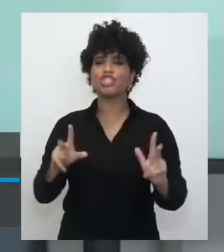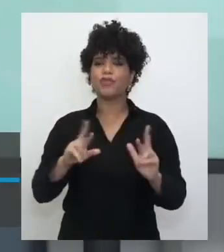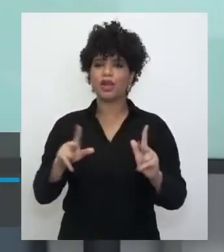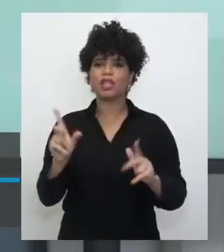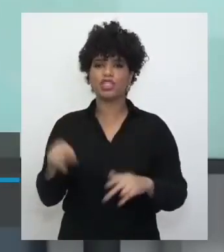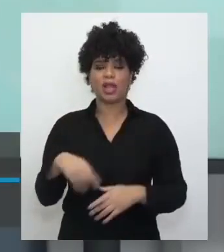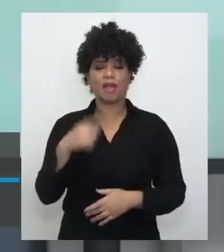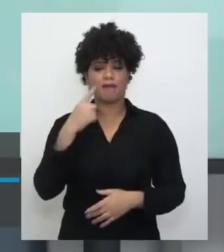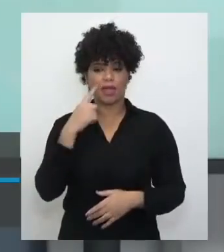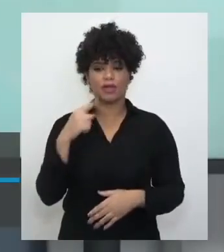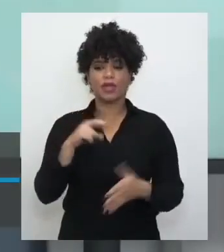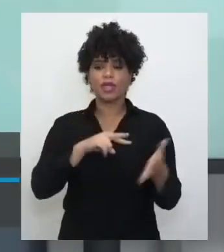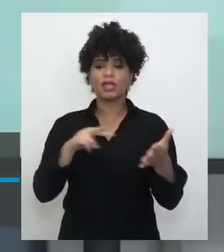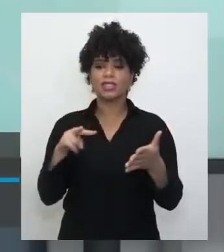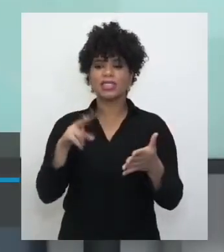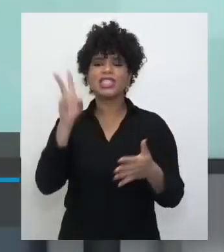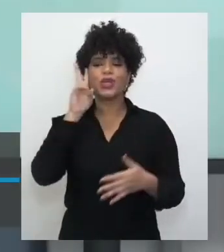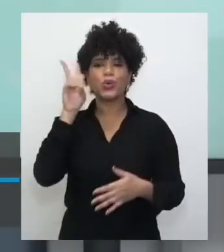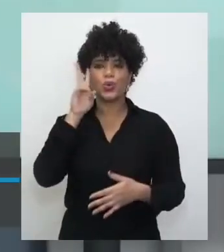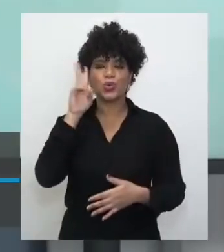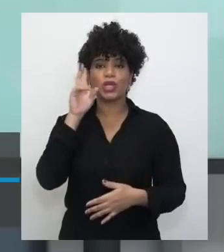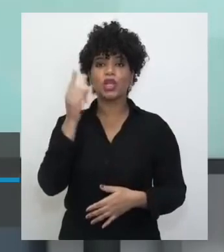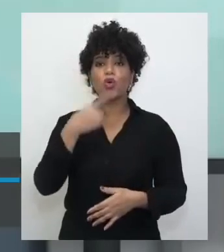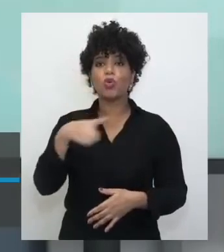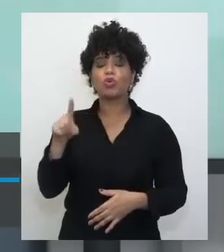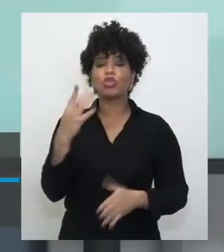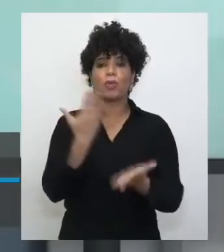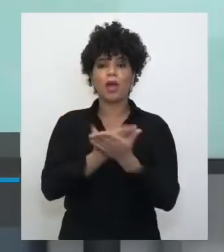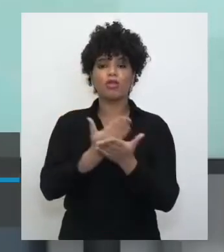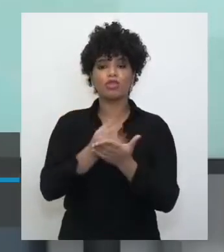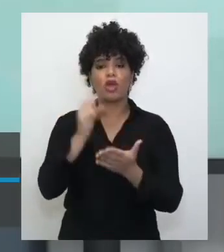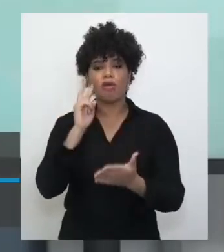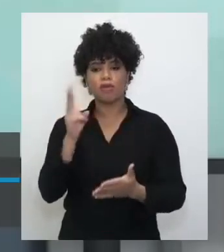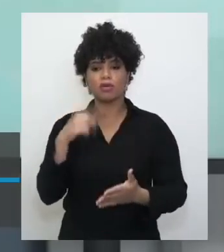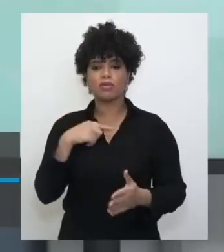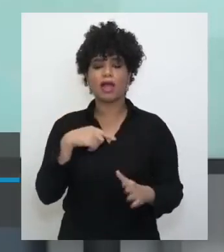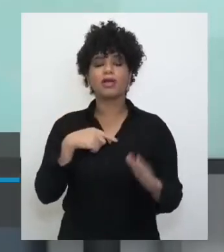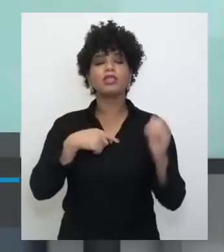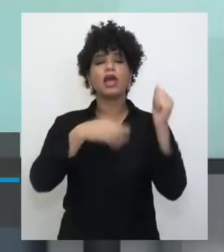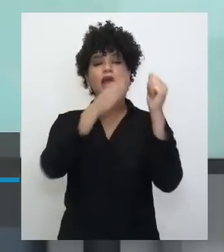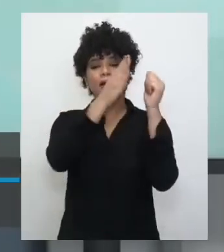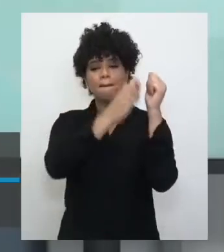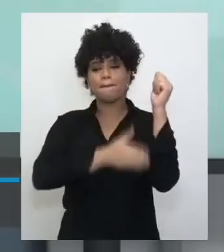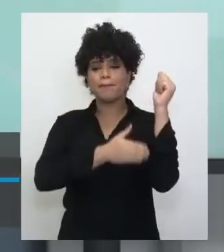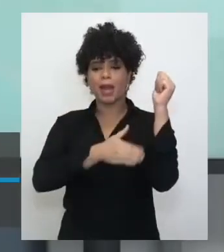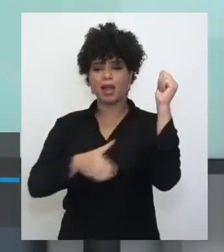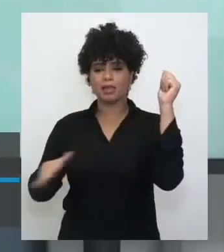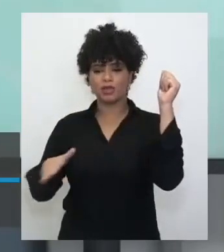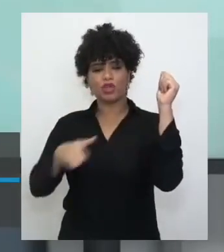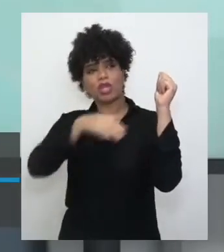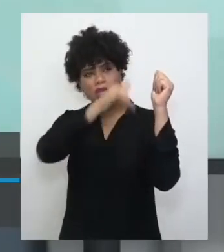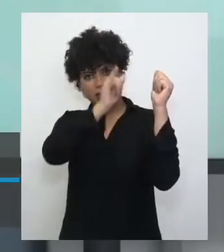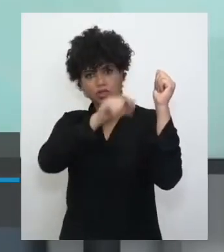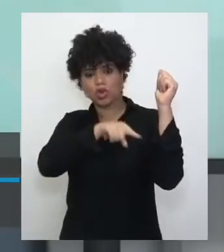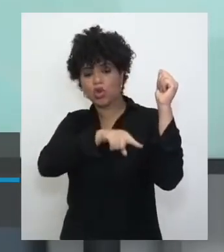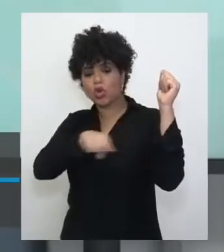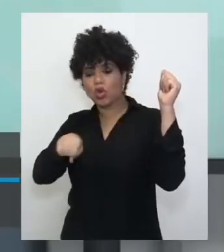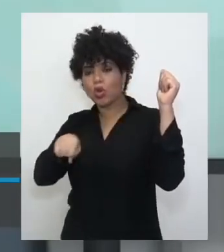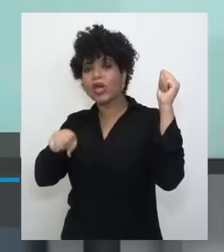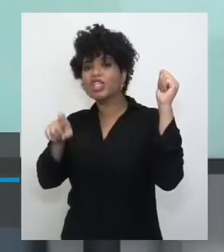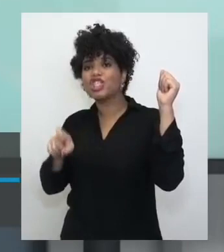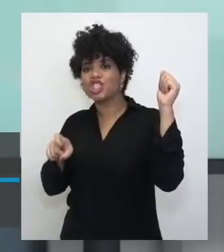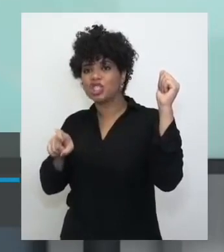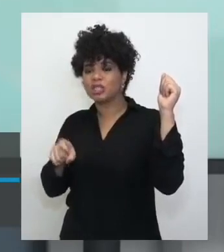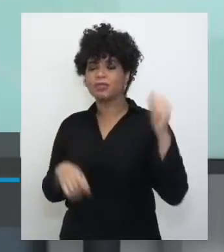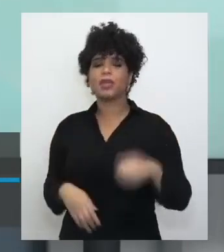bom? Onde na segunda-feira, na última aula, a gente olhou lá plano cartesiano e hoje a gente vai ver retas no plano cartesiano. Então,